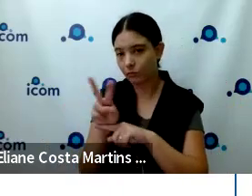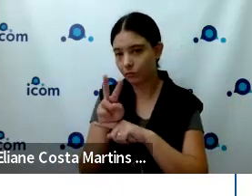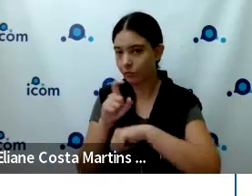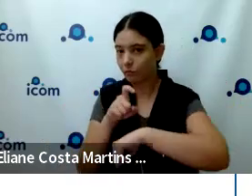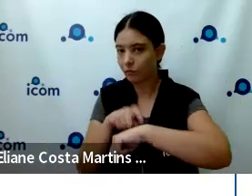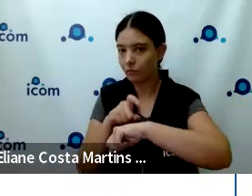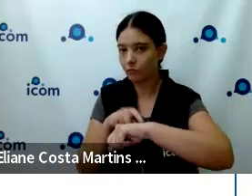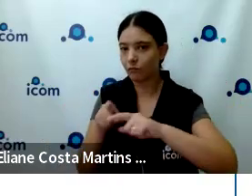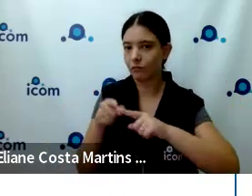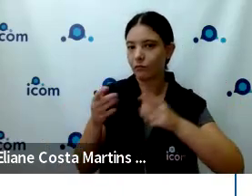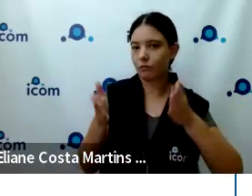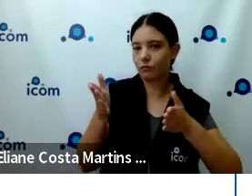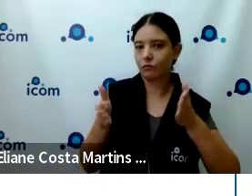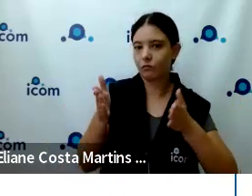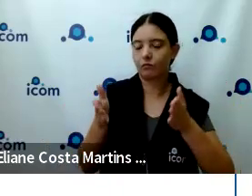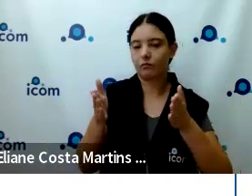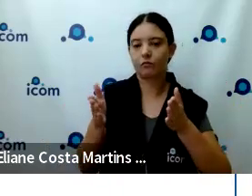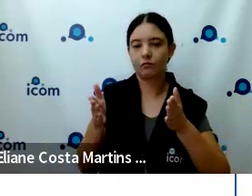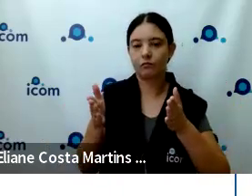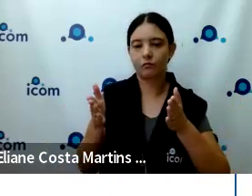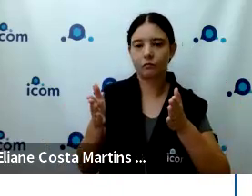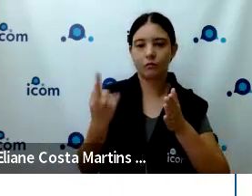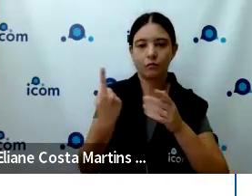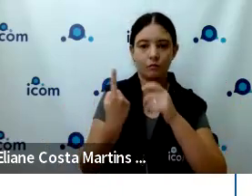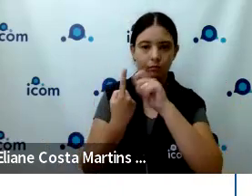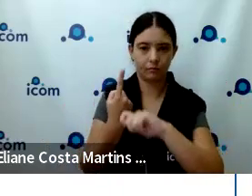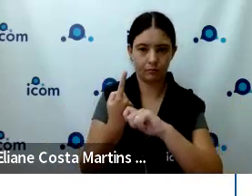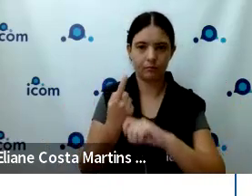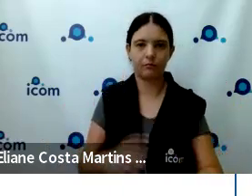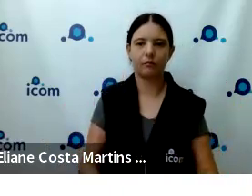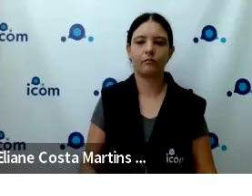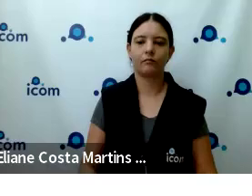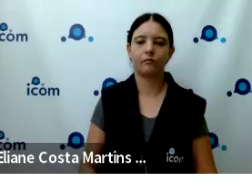para entrar com uma ação é de um mês.